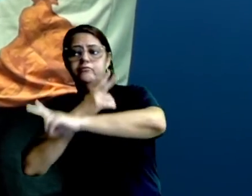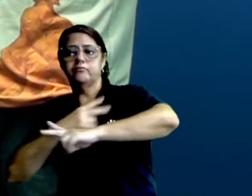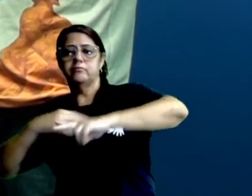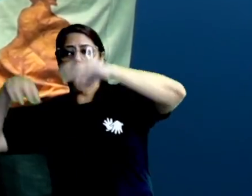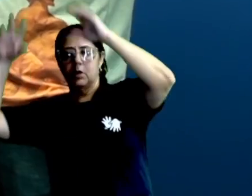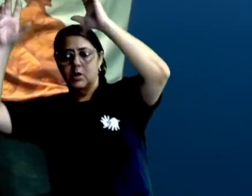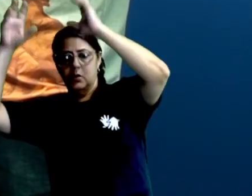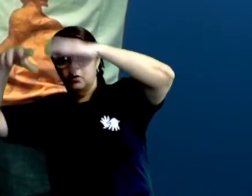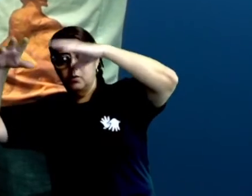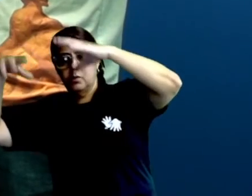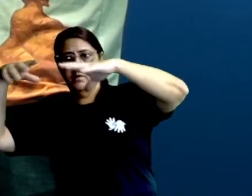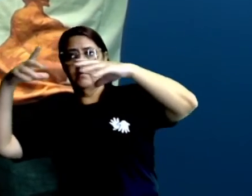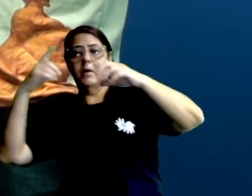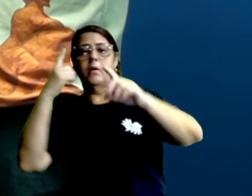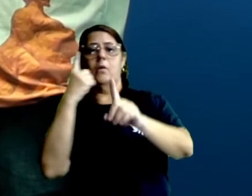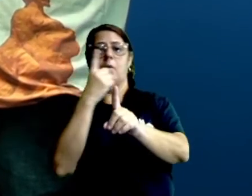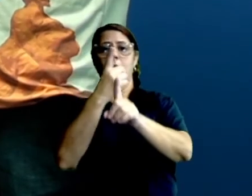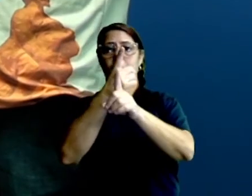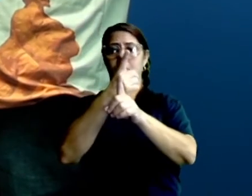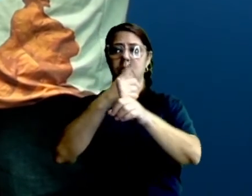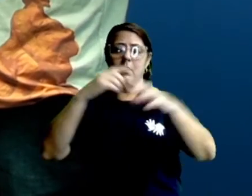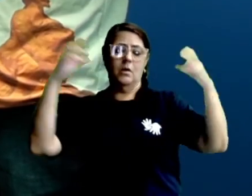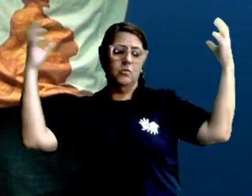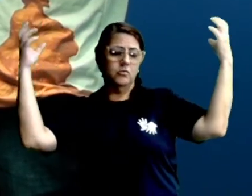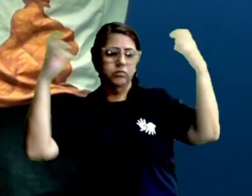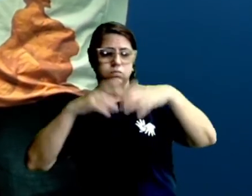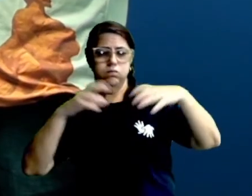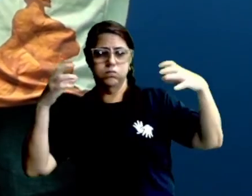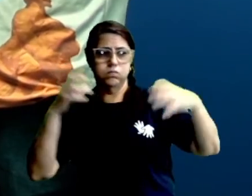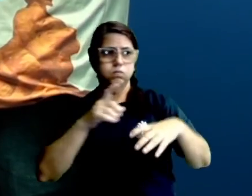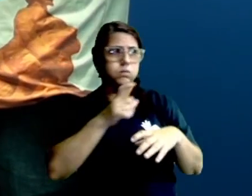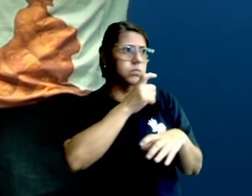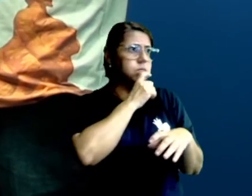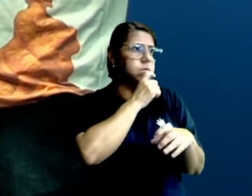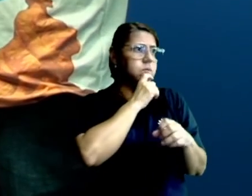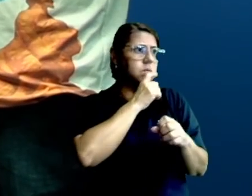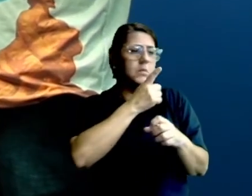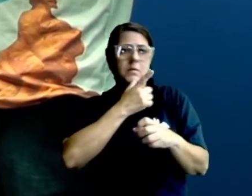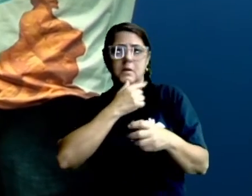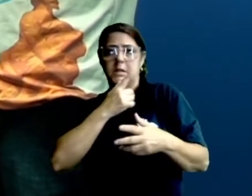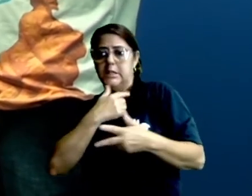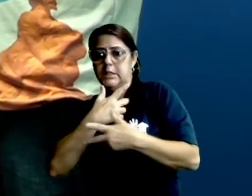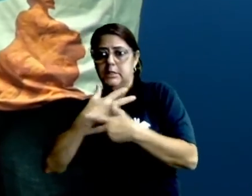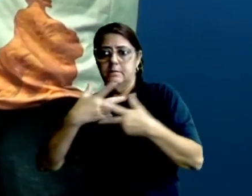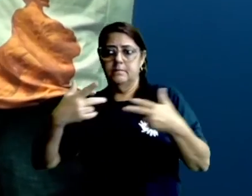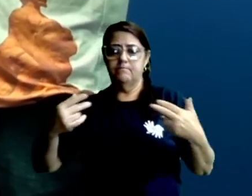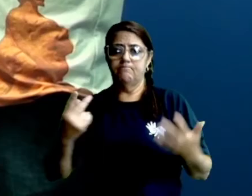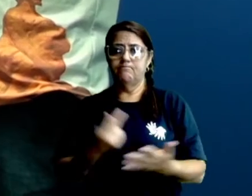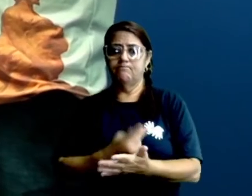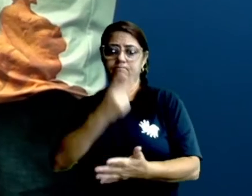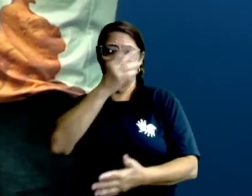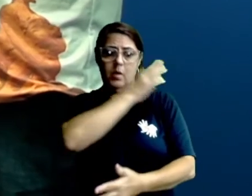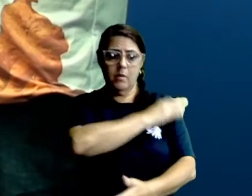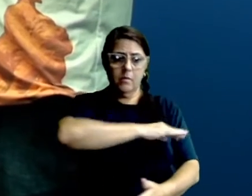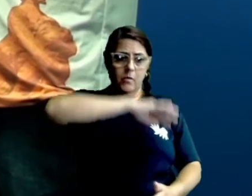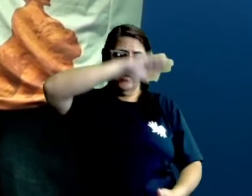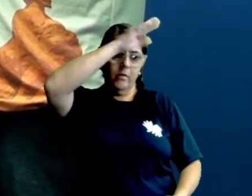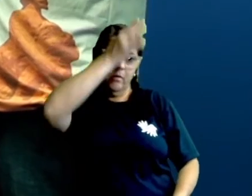um paredão imenso, né? Imensas altitudes da montanha, né? Dos dobramentos modernos.